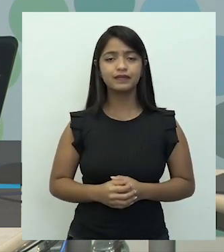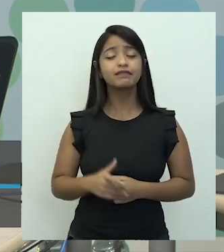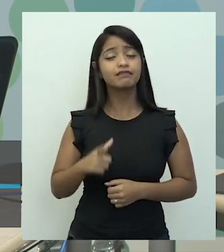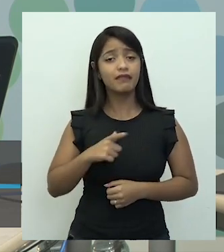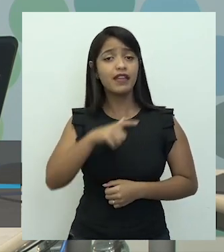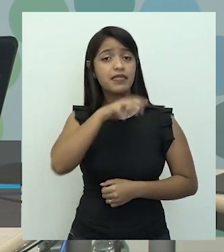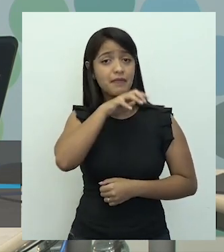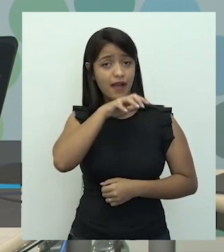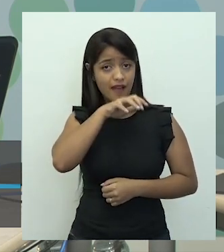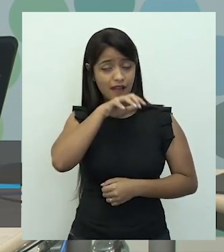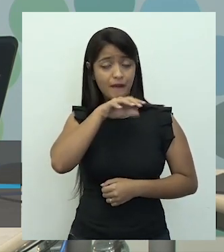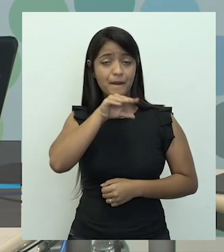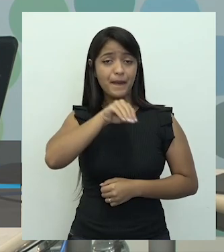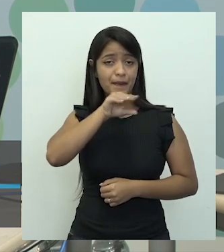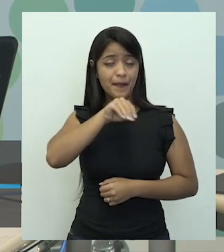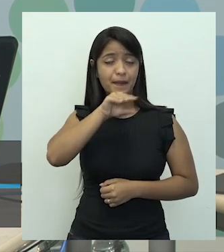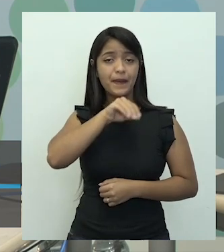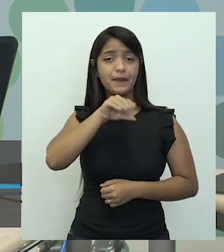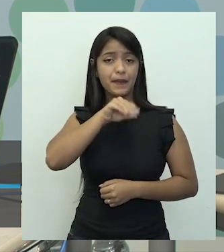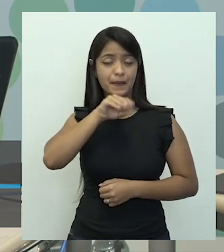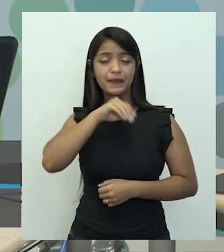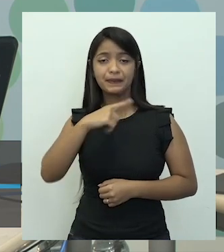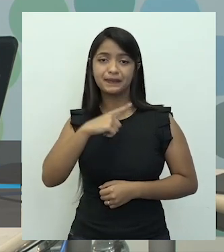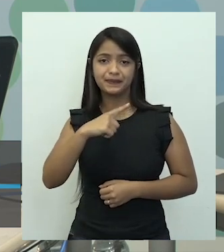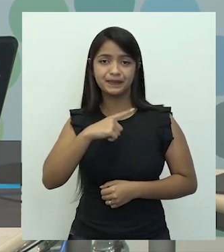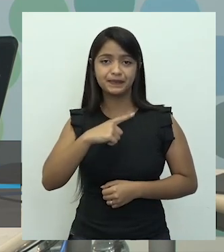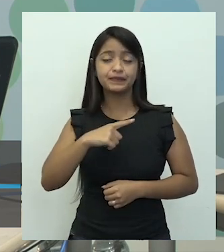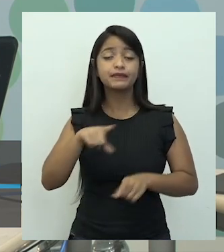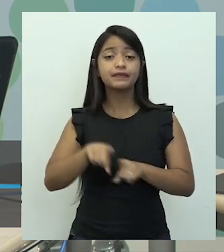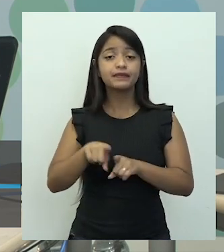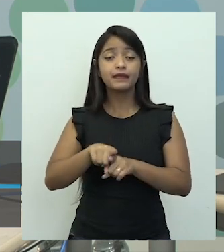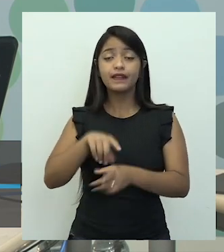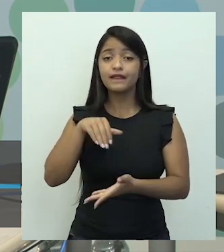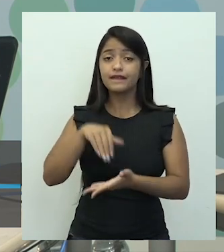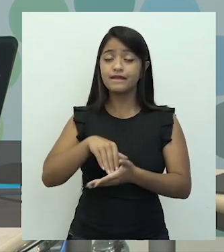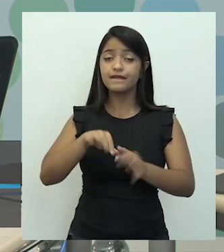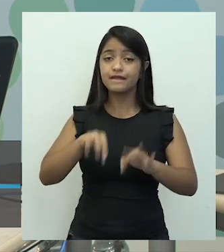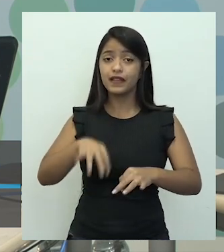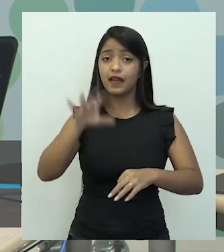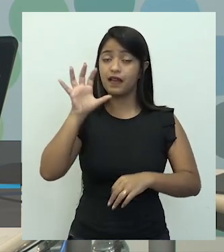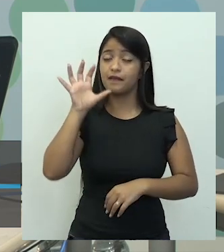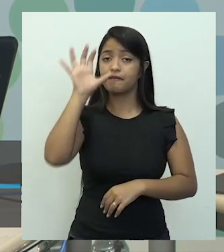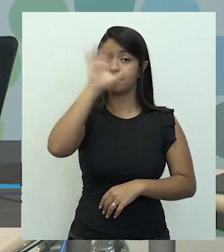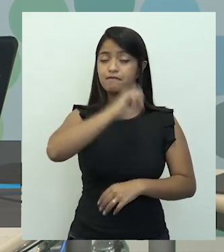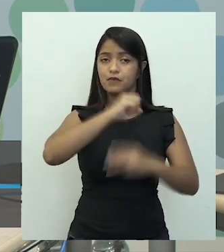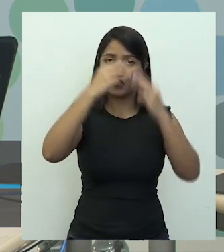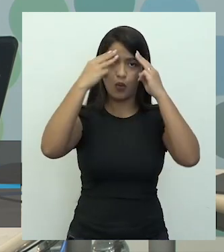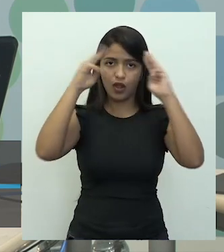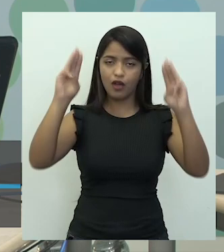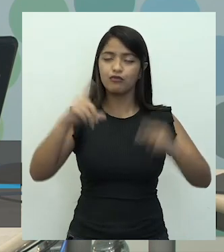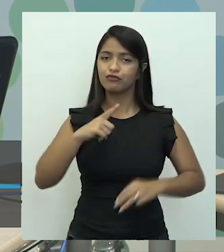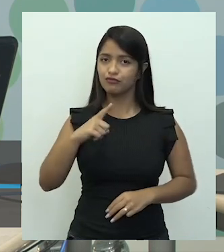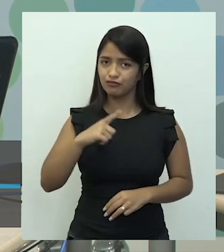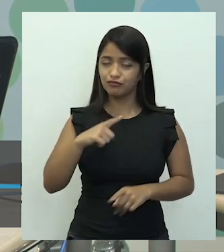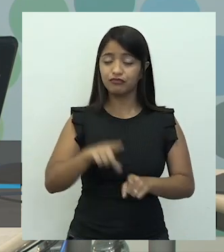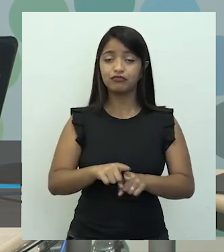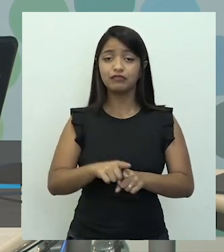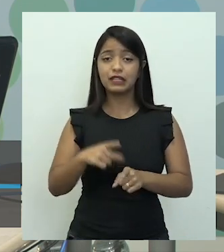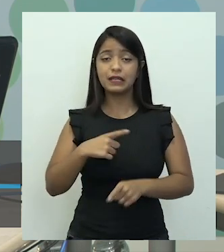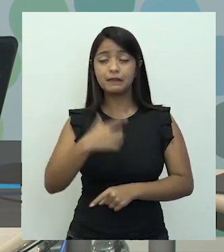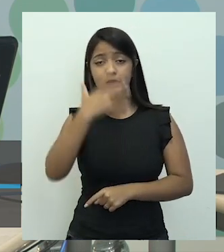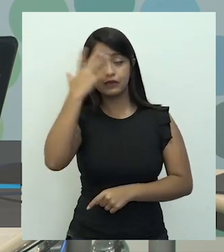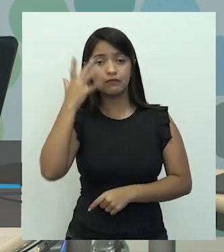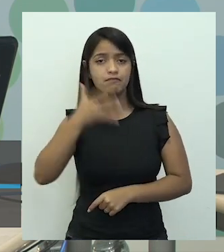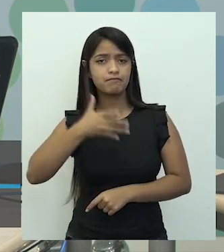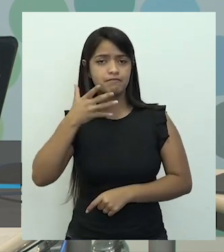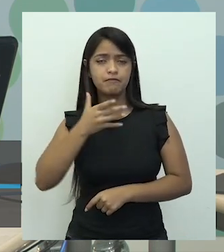animais falando, certo? E aí temos toda a questão moral e temos uma narração. Então, meus amores, agora